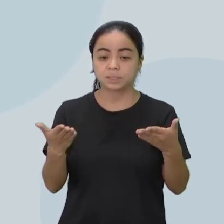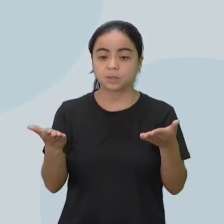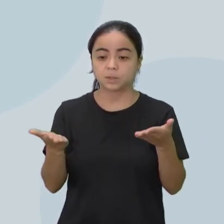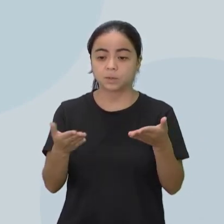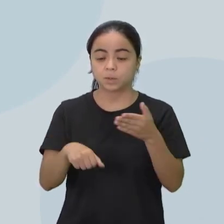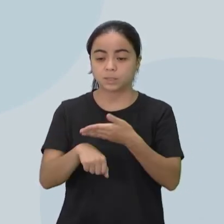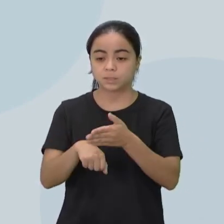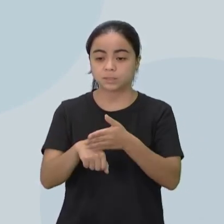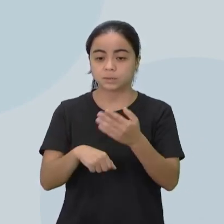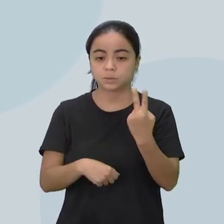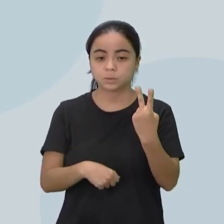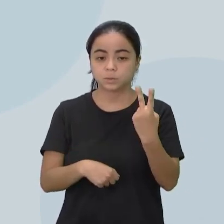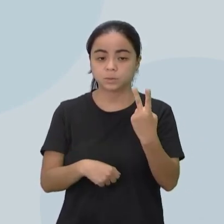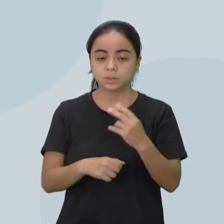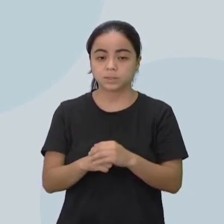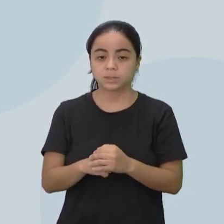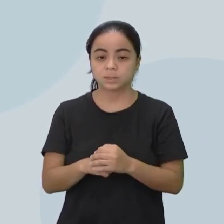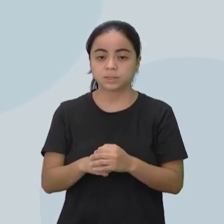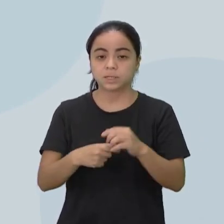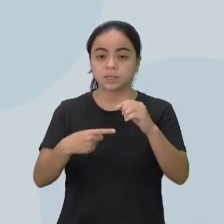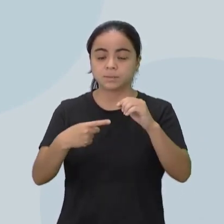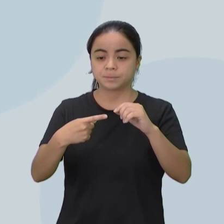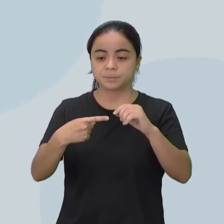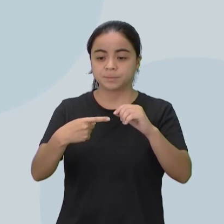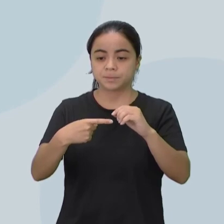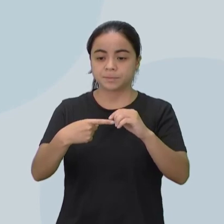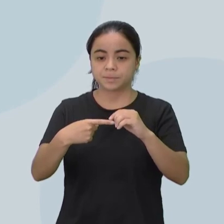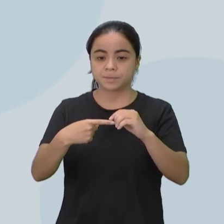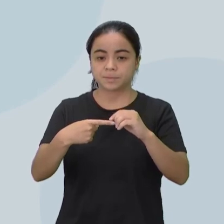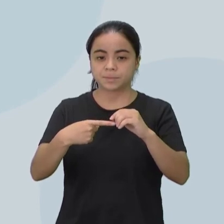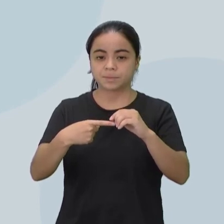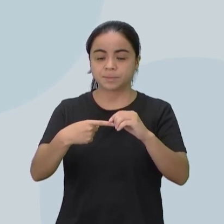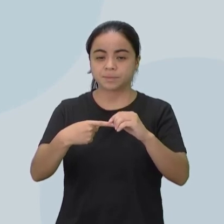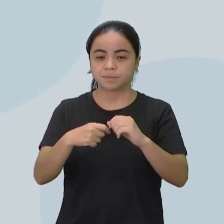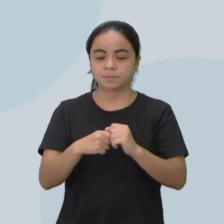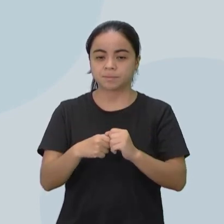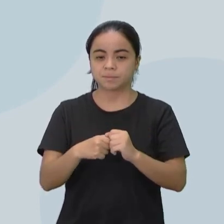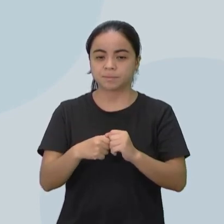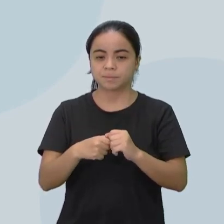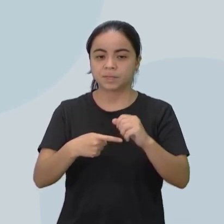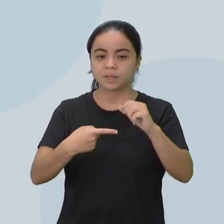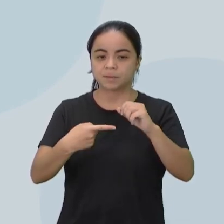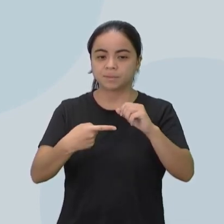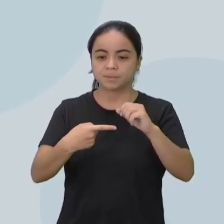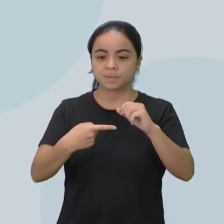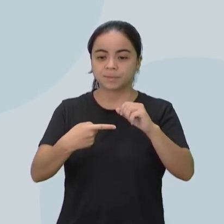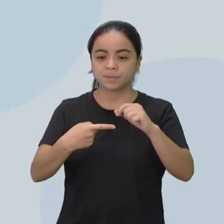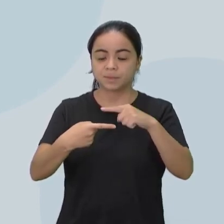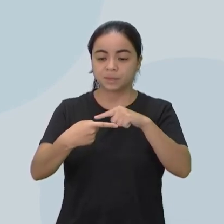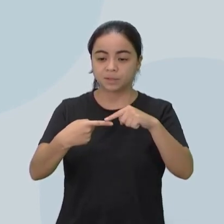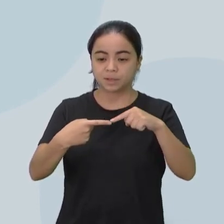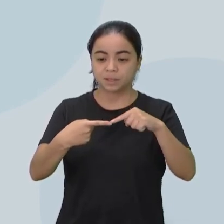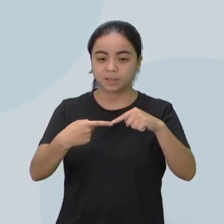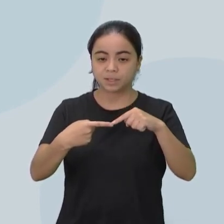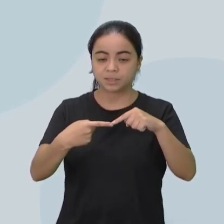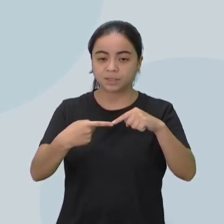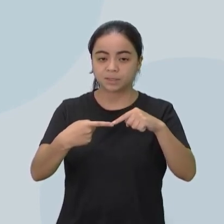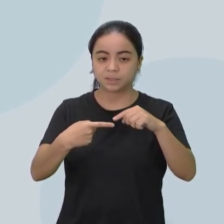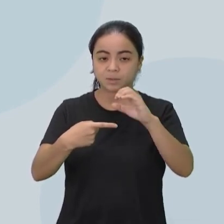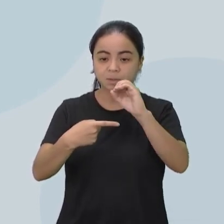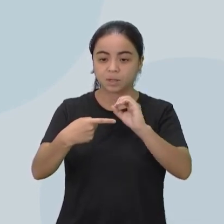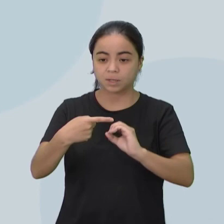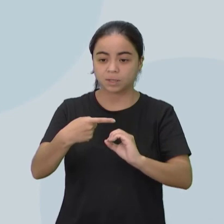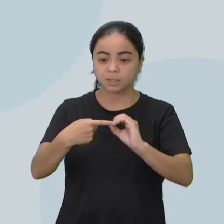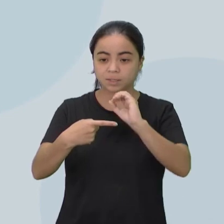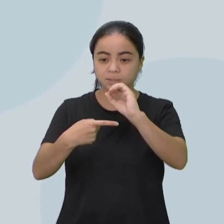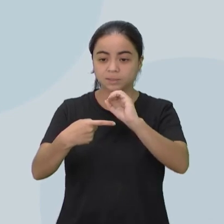2, ó. Determine a razão. Lembra o que é a razão? Razão é a divisão, a relação, né? Faz a mesma